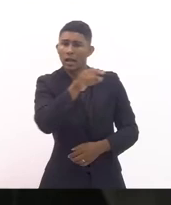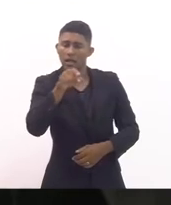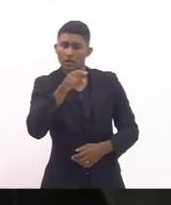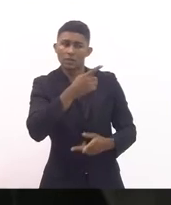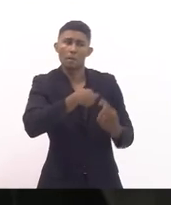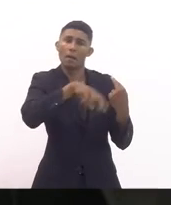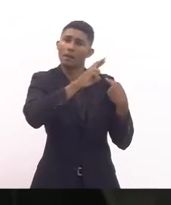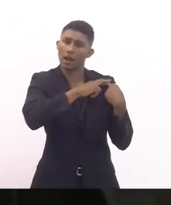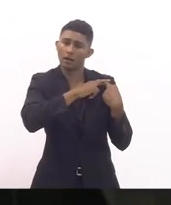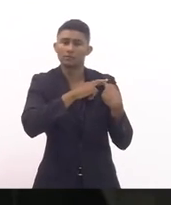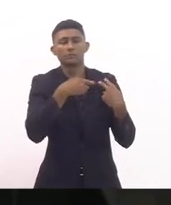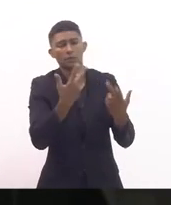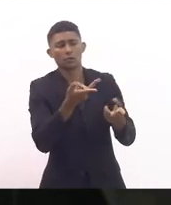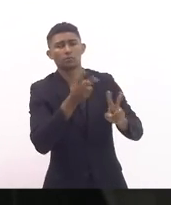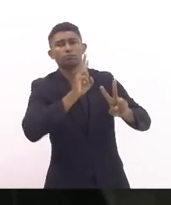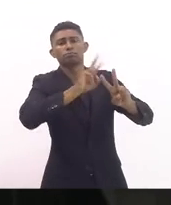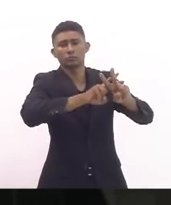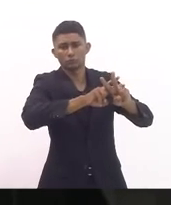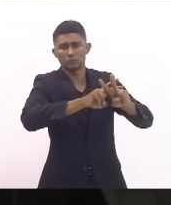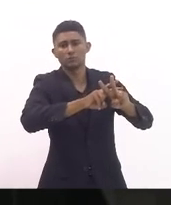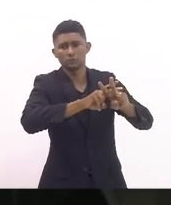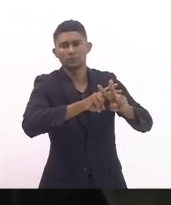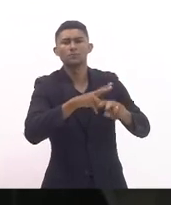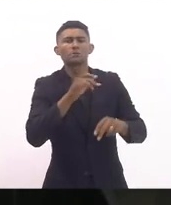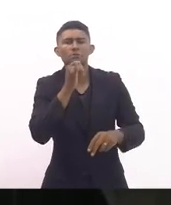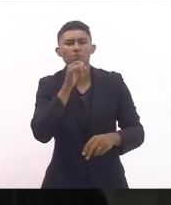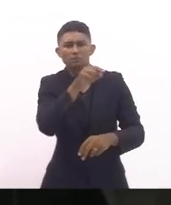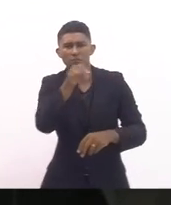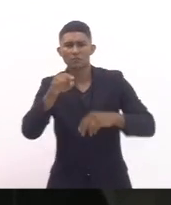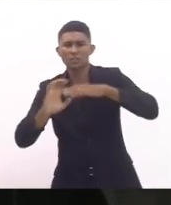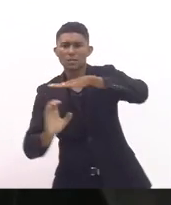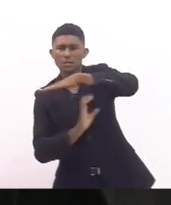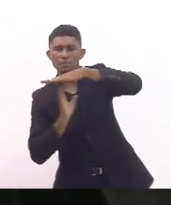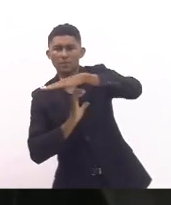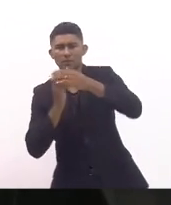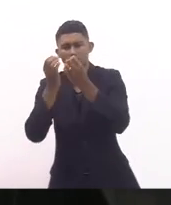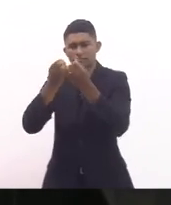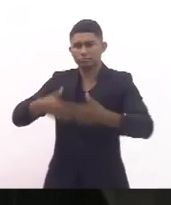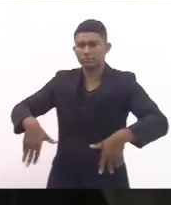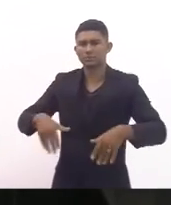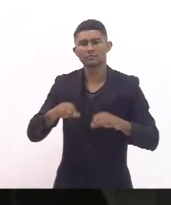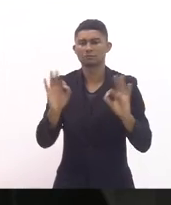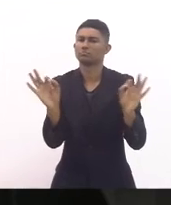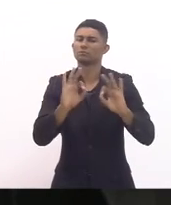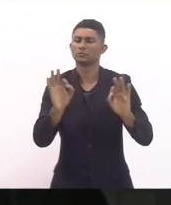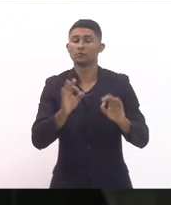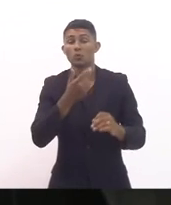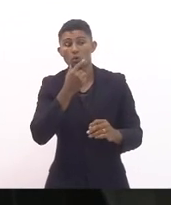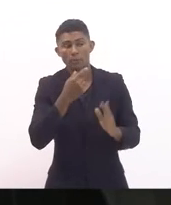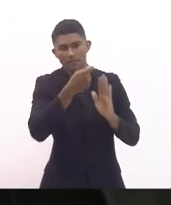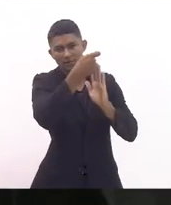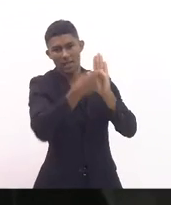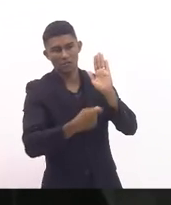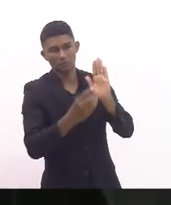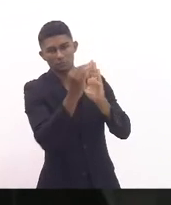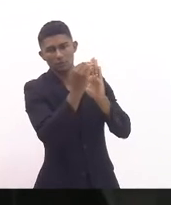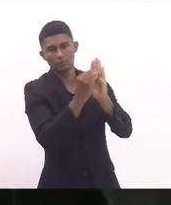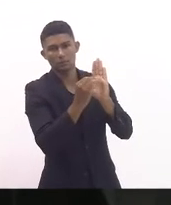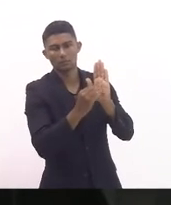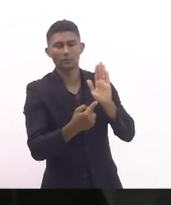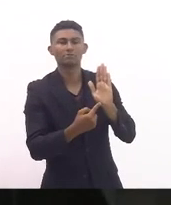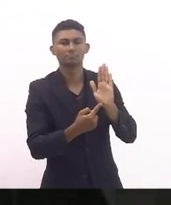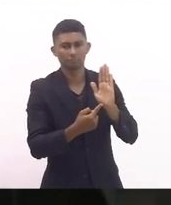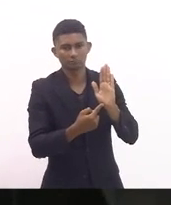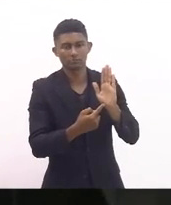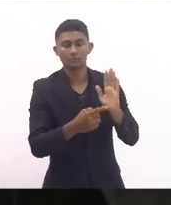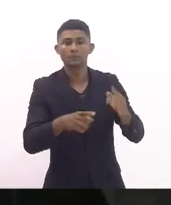Empreendimentos econômicos que geram trabalho e geram renda geram desenvolvimento geram possibilidades e o Cavado fala sobre isso aqui e fala também